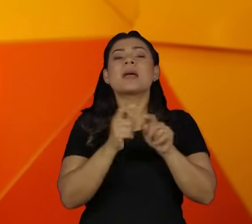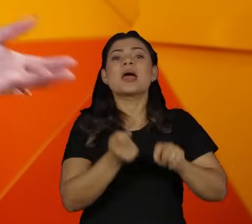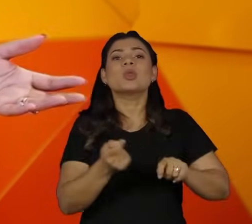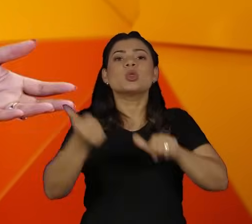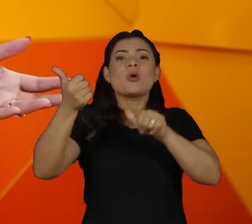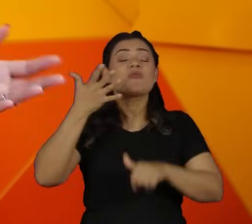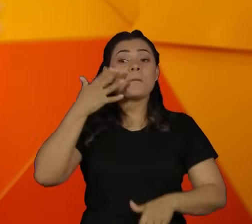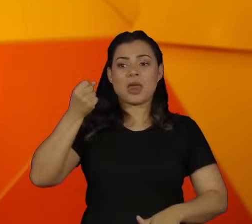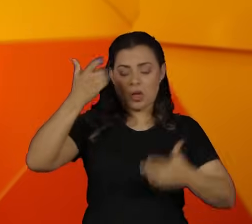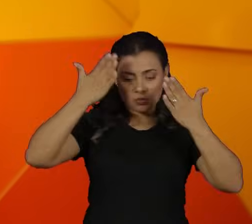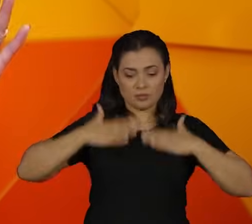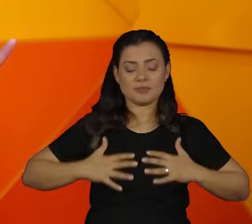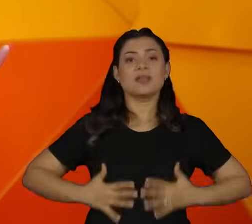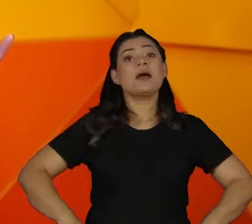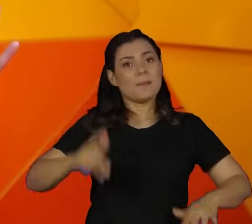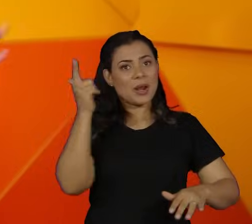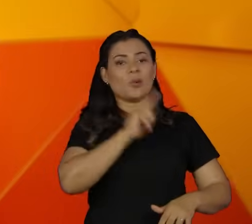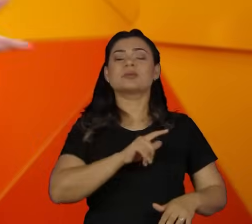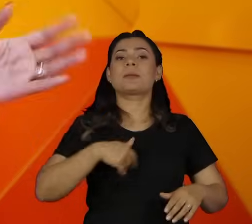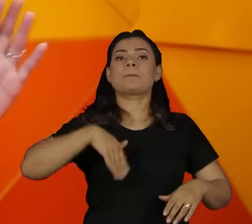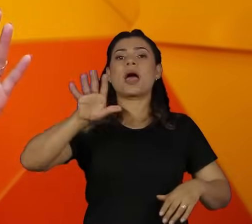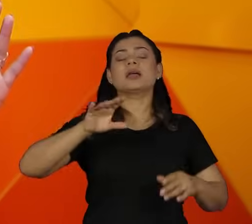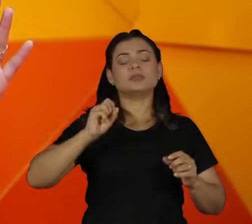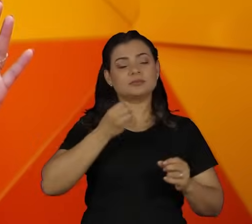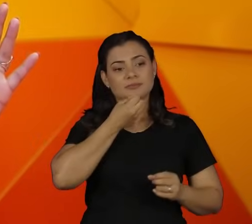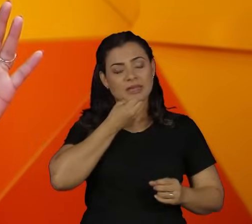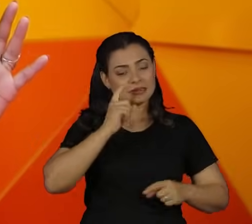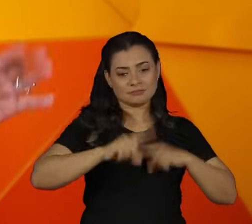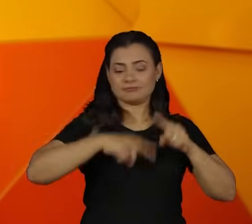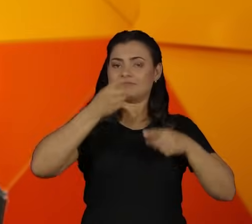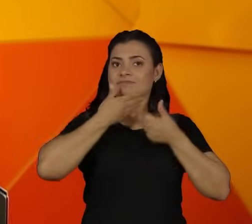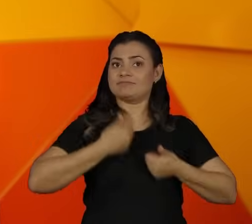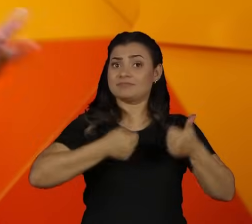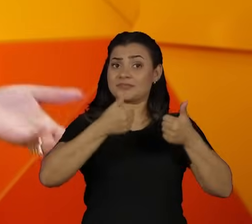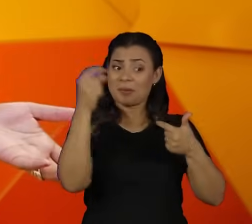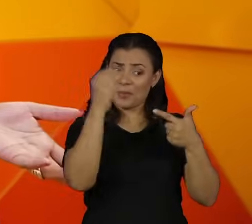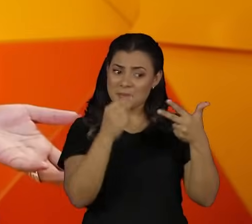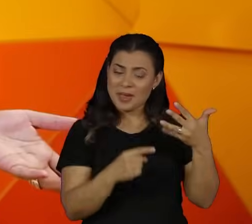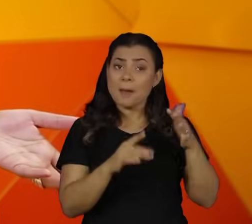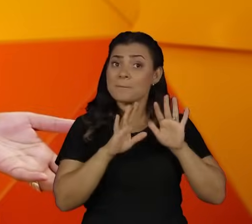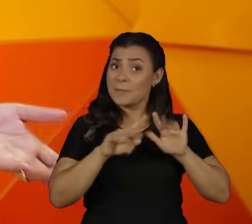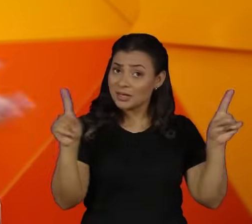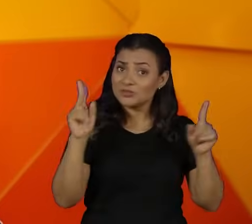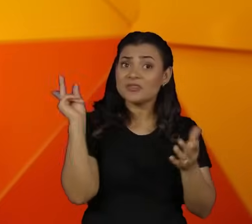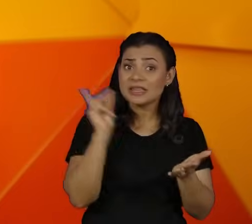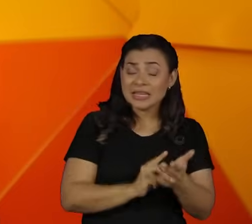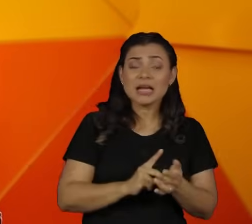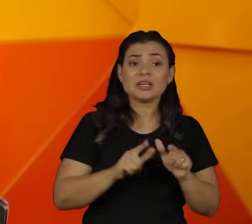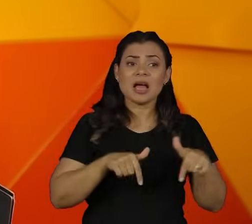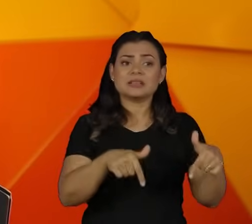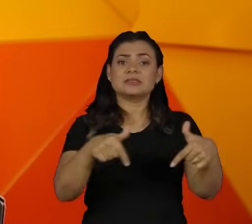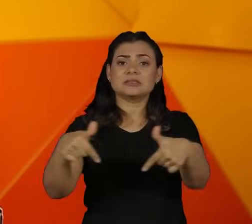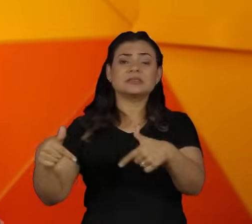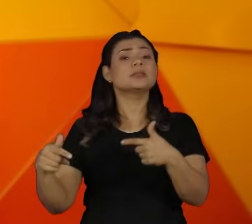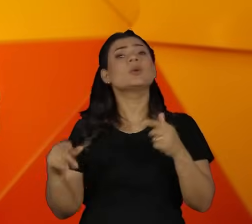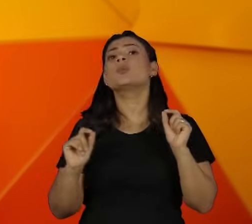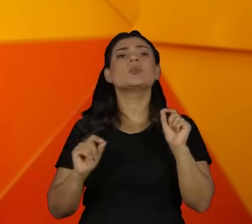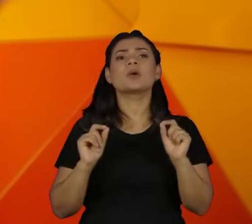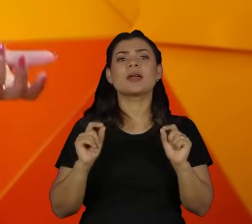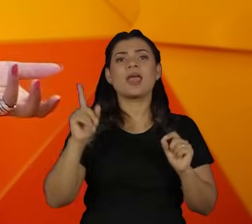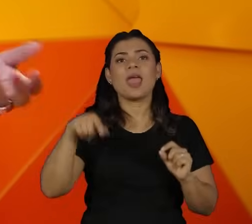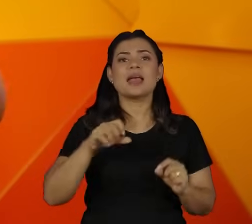para ter um ano novo mais próspero. São só alguns deles, né? Porque popularmente essas ações ficaram conhecidas